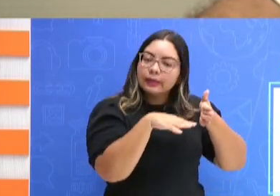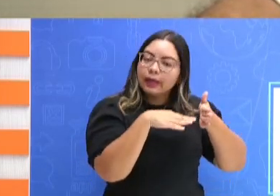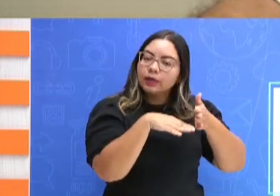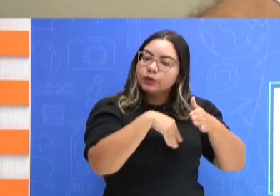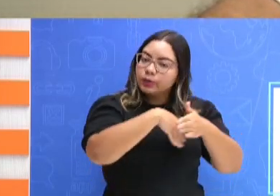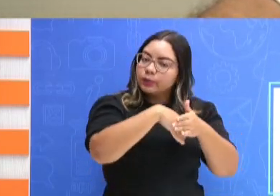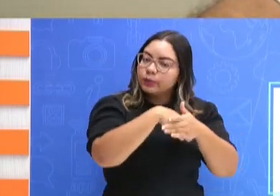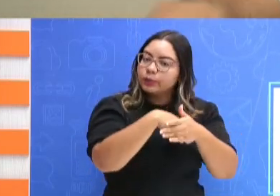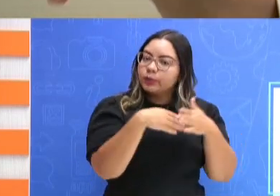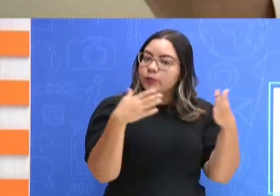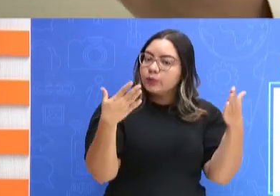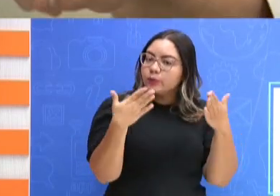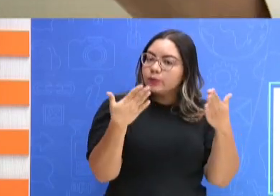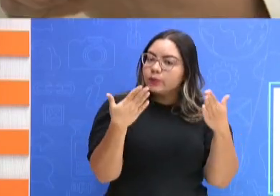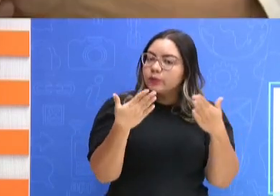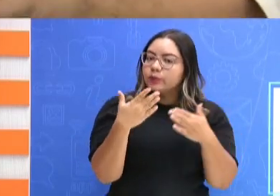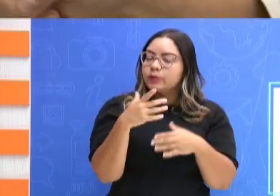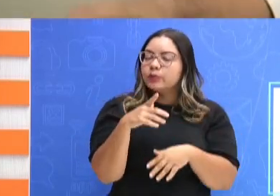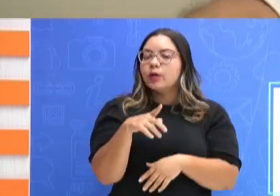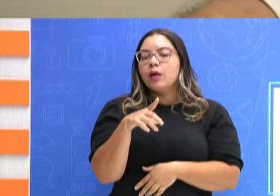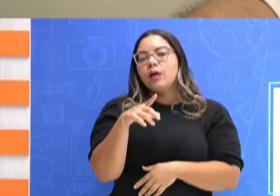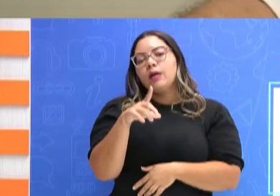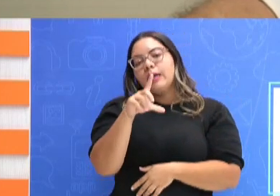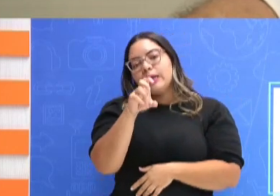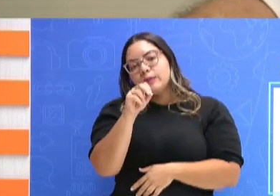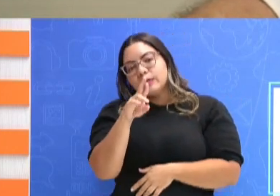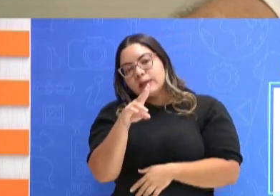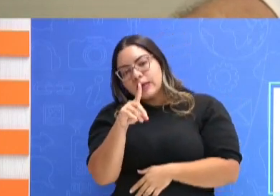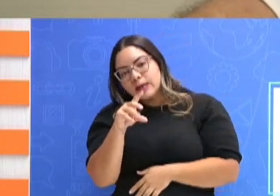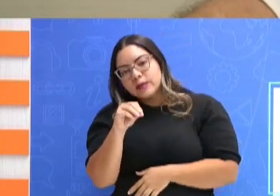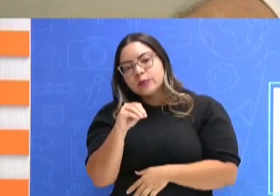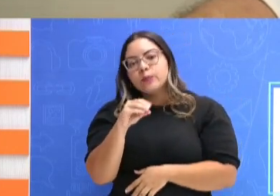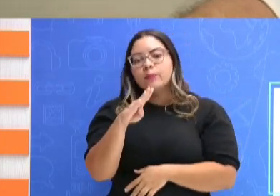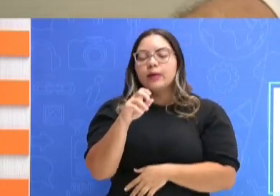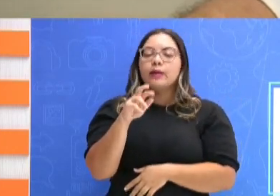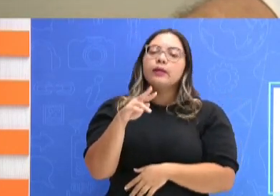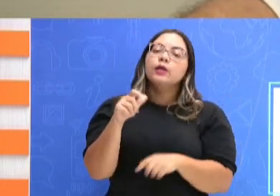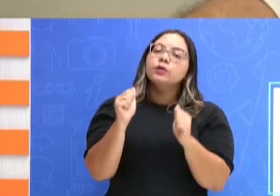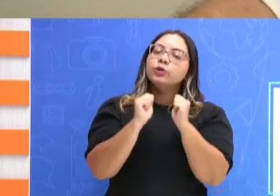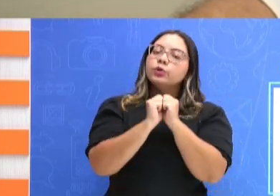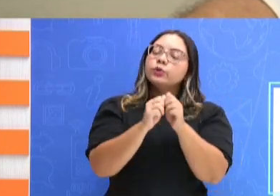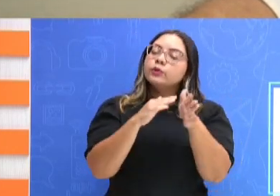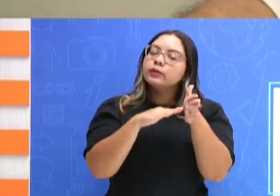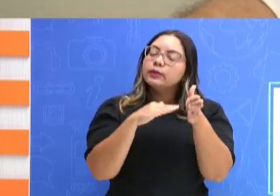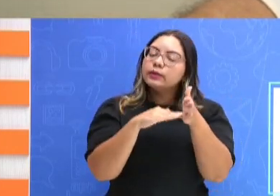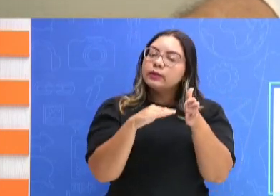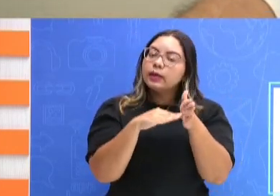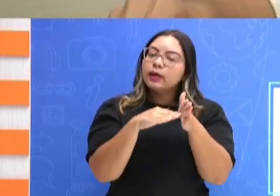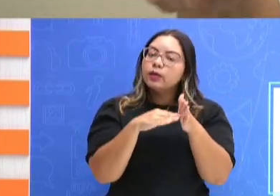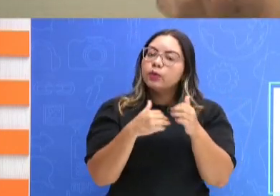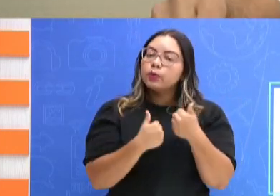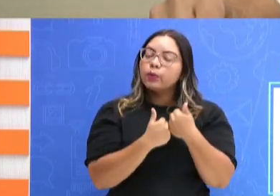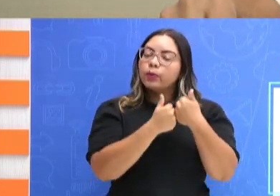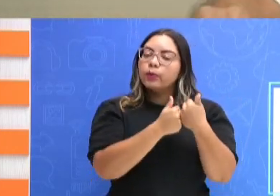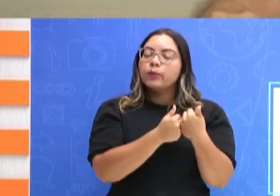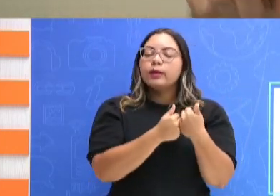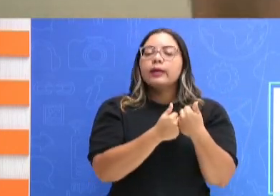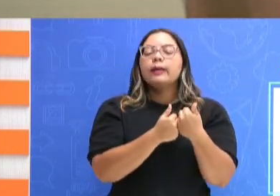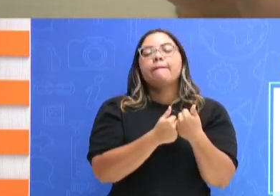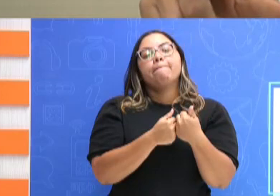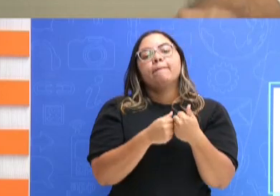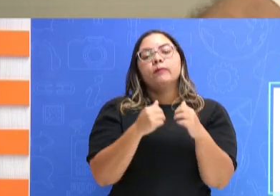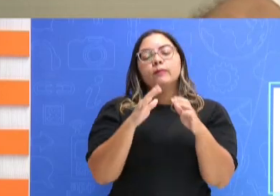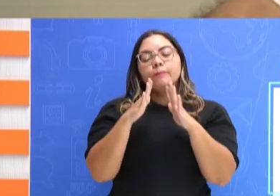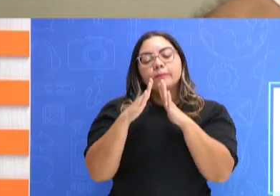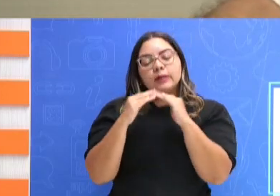hoje, que é o Leonardo Barata, com o secretário adjunto, que é o Adelso Pedrosa, e vou hoje chamá-los e pedir para